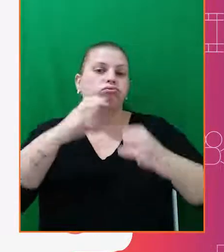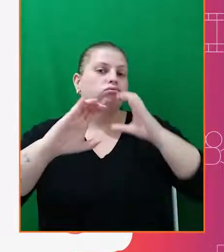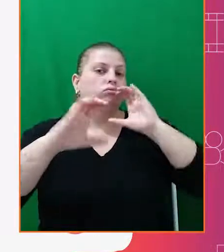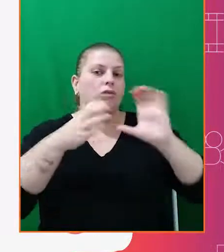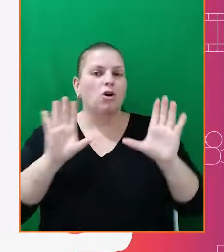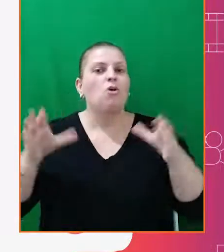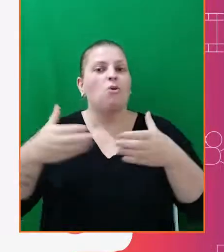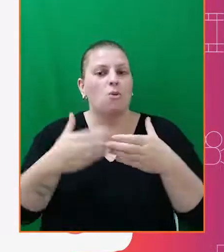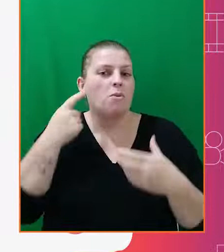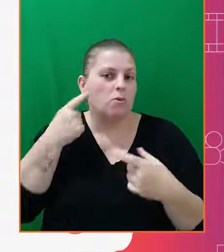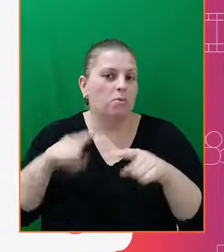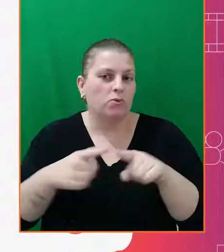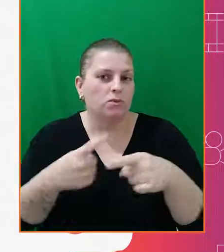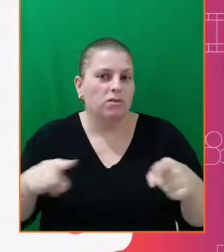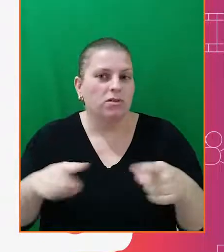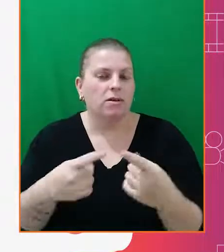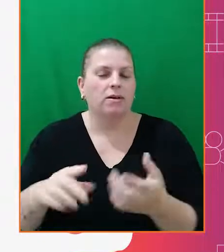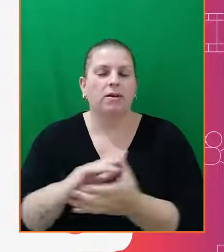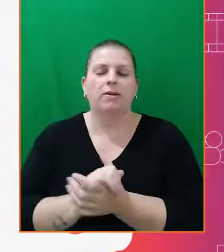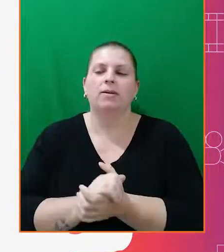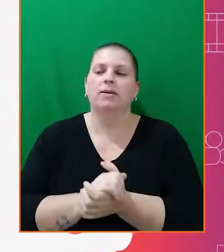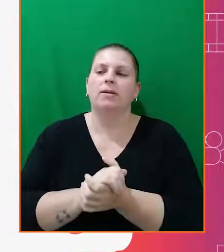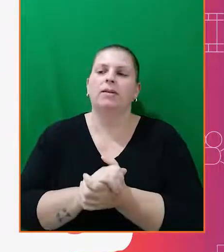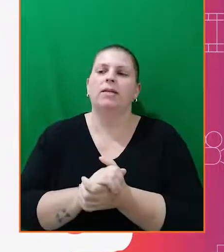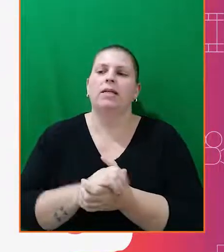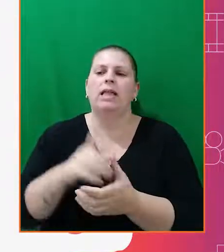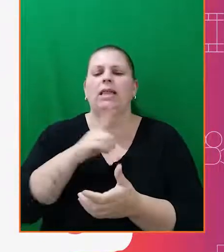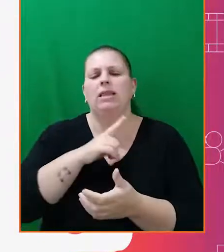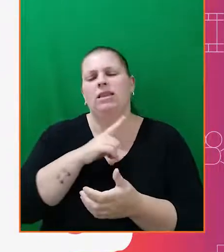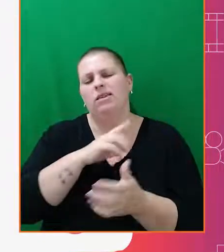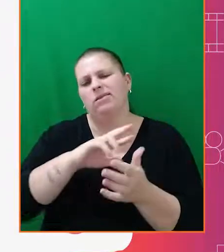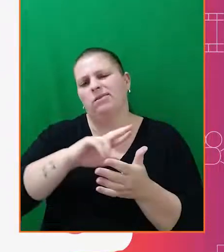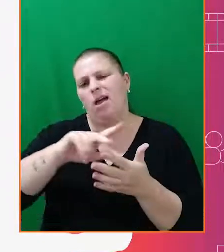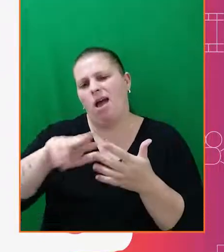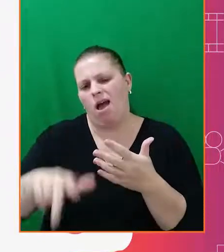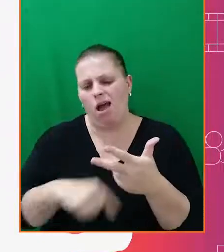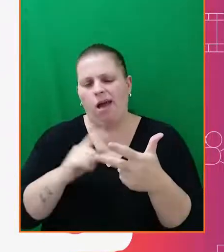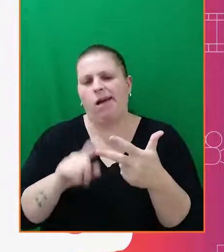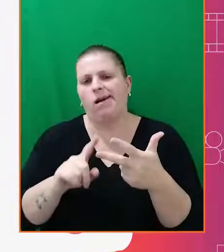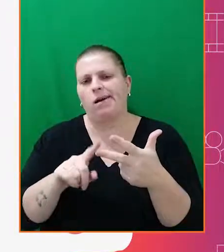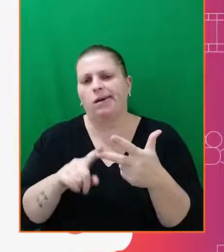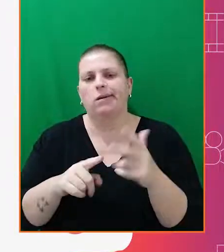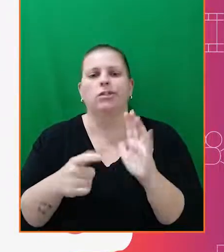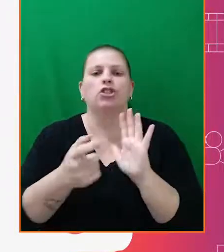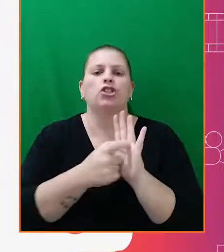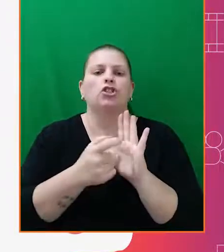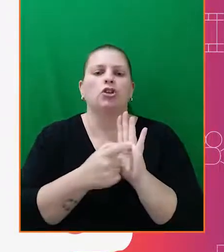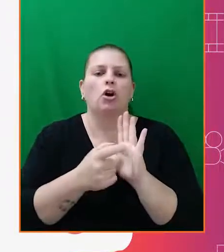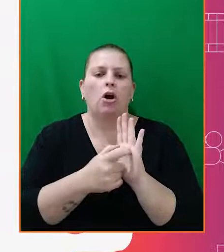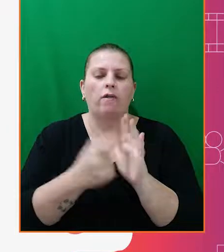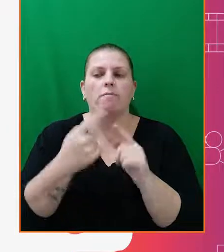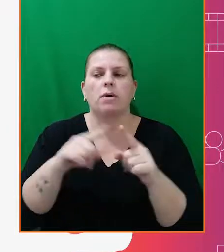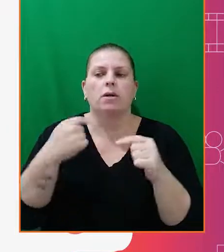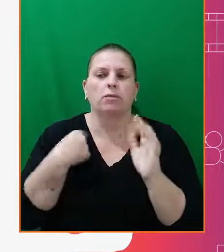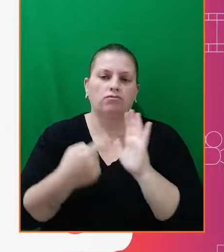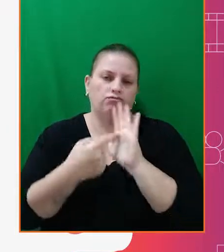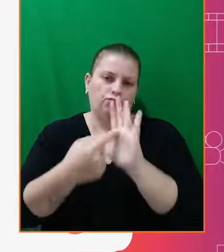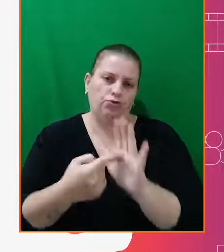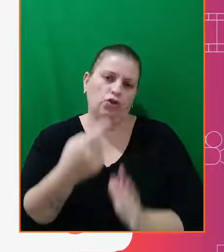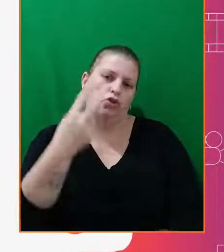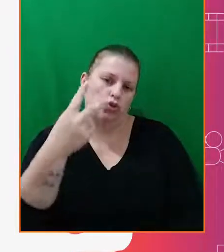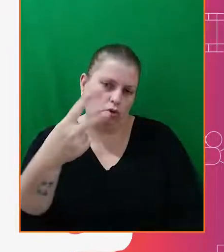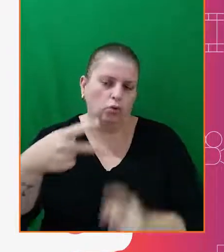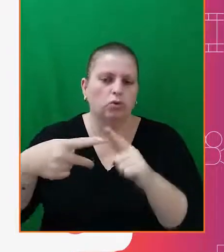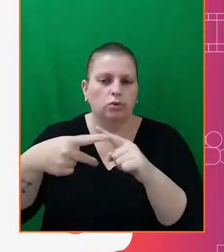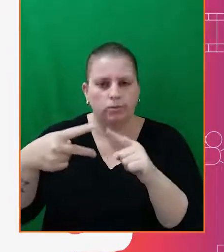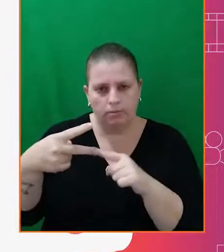É esse hibridismo que a animação possibilita. Há muitos softwares que são usados hoje para fazer e criar animações, mas eu vou destacar